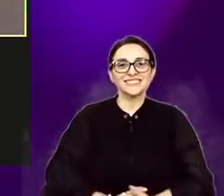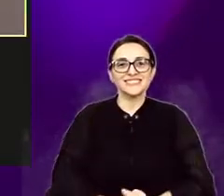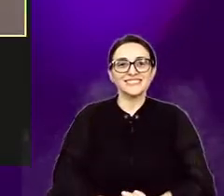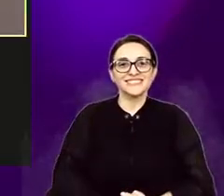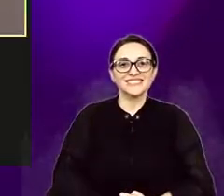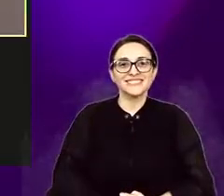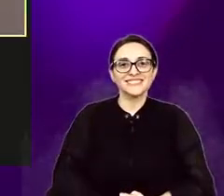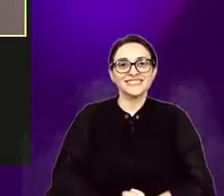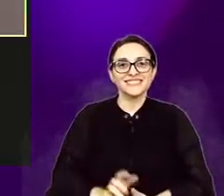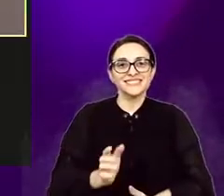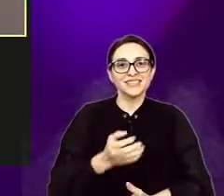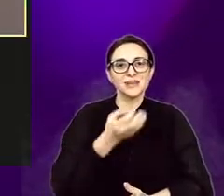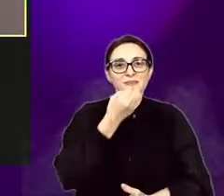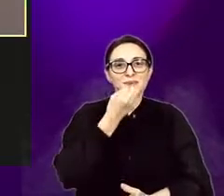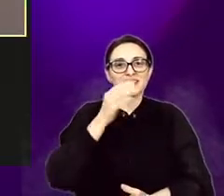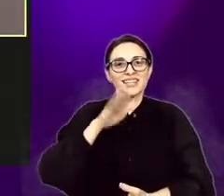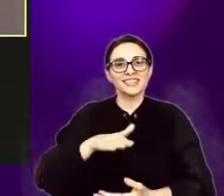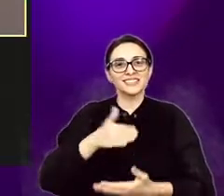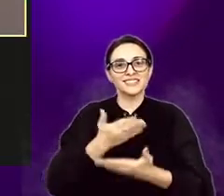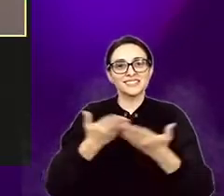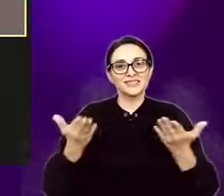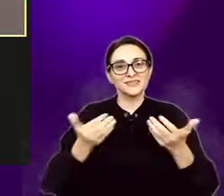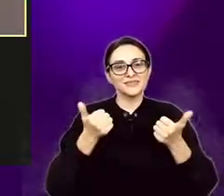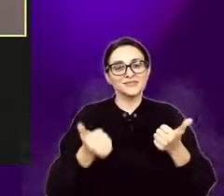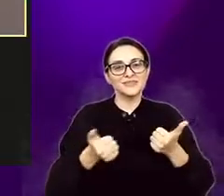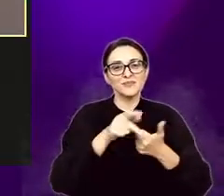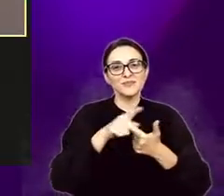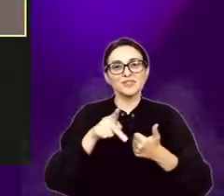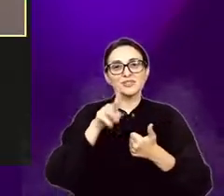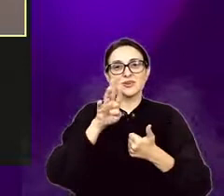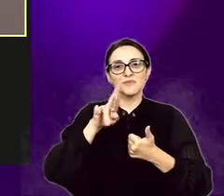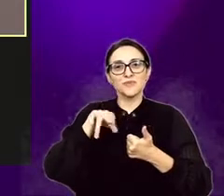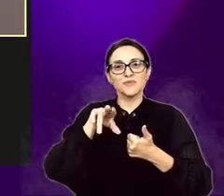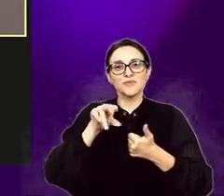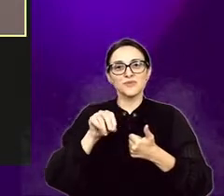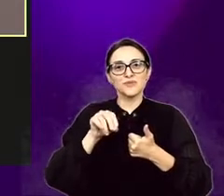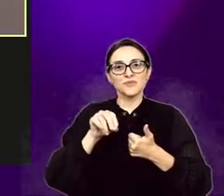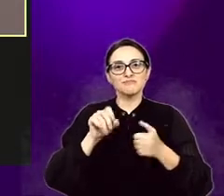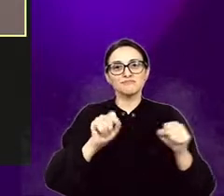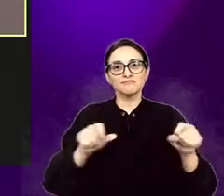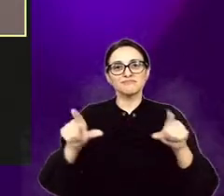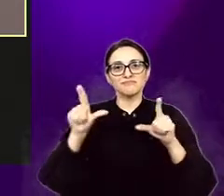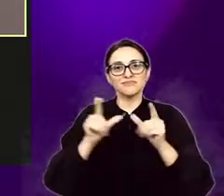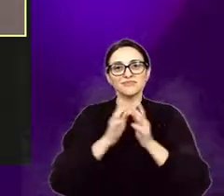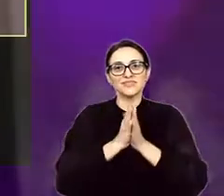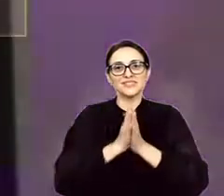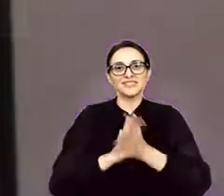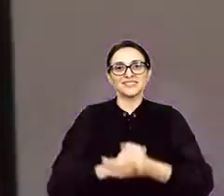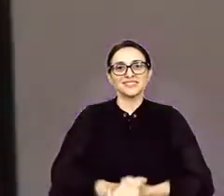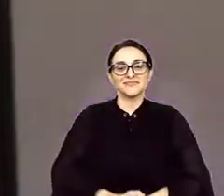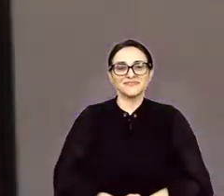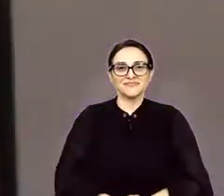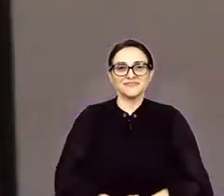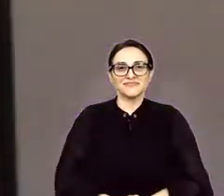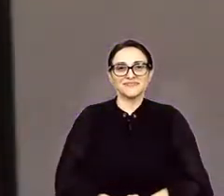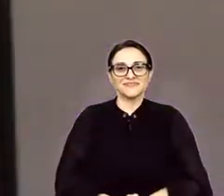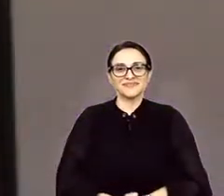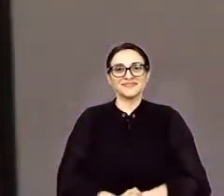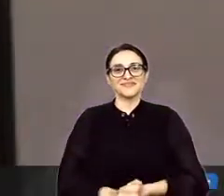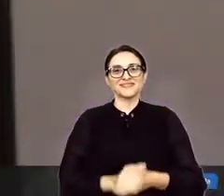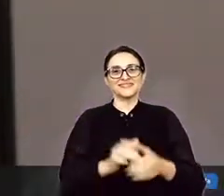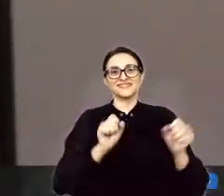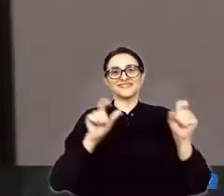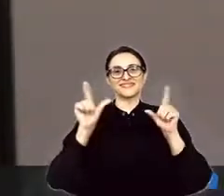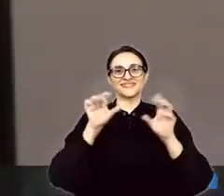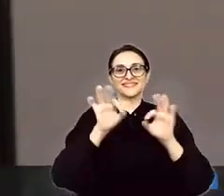Boa tarde, professor, tudo bem? O doutor Bruno, o senhor pode derrubar a sua aula, por favor, que senão eu não consigo entrar com a minha. Dá um trabalho, viu, chefe, falar uma